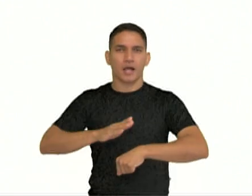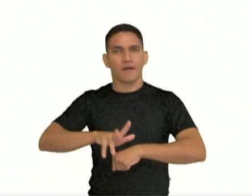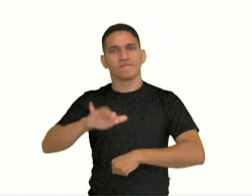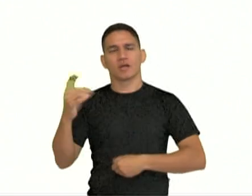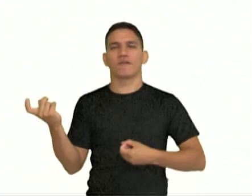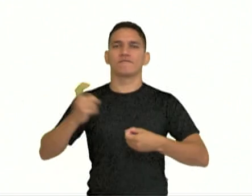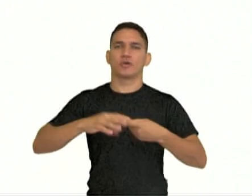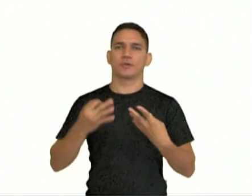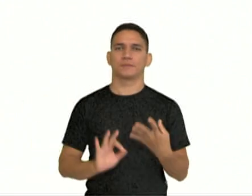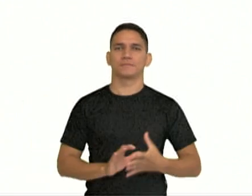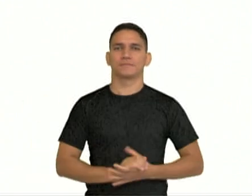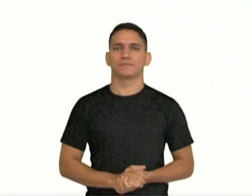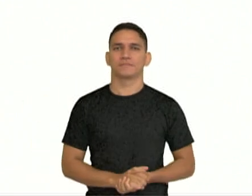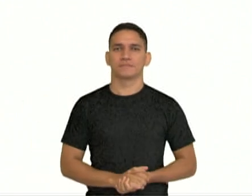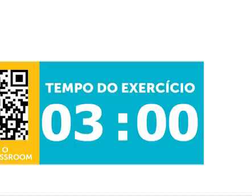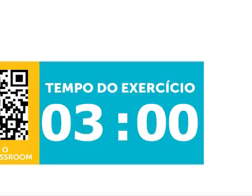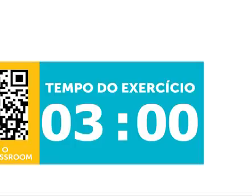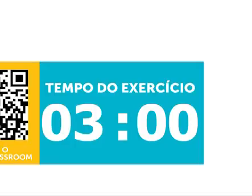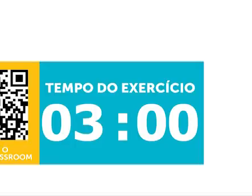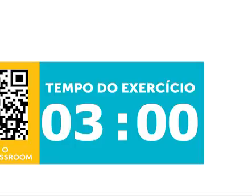e a gente já retorna.